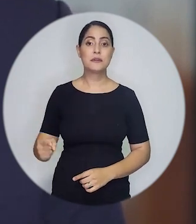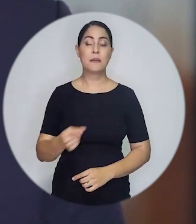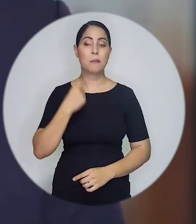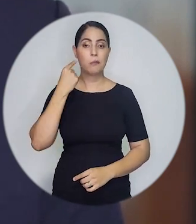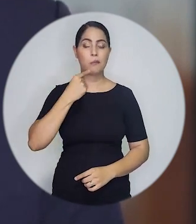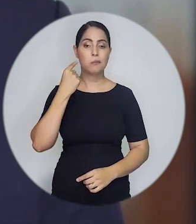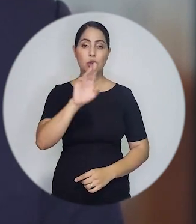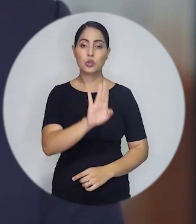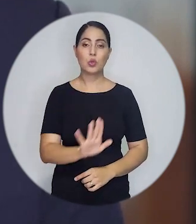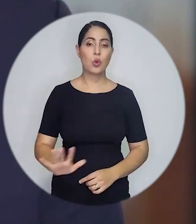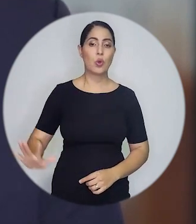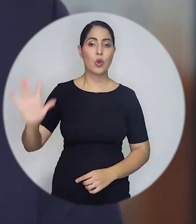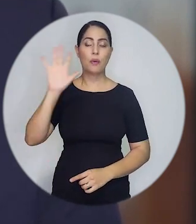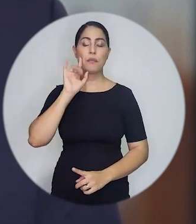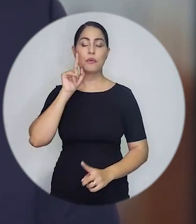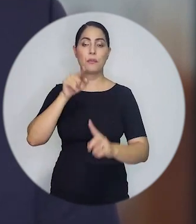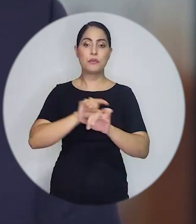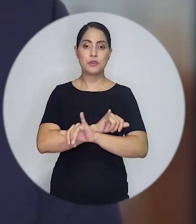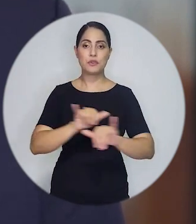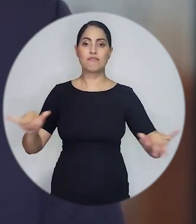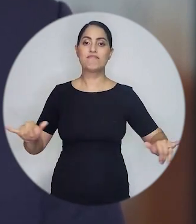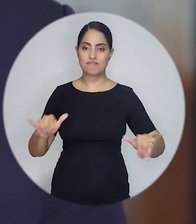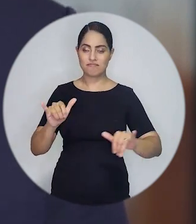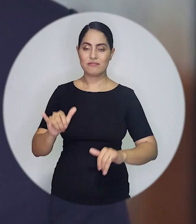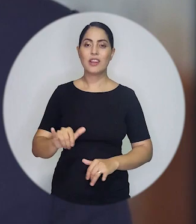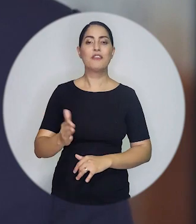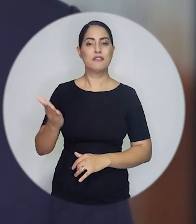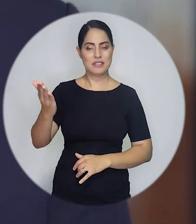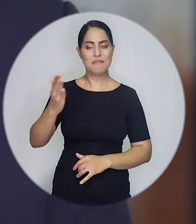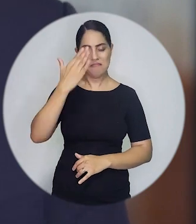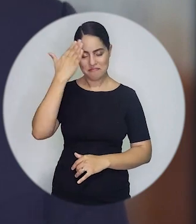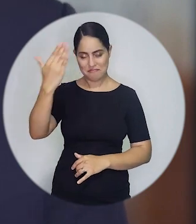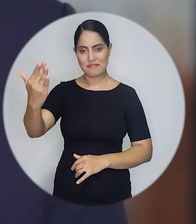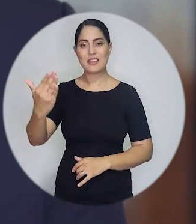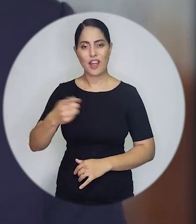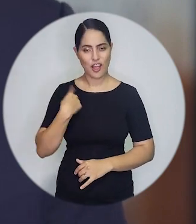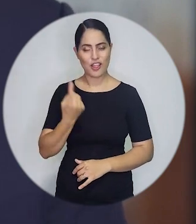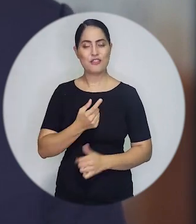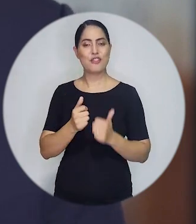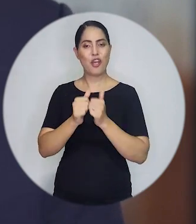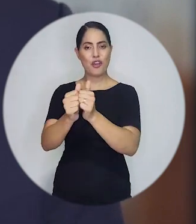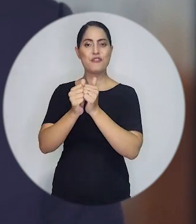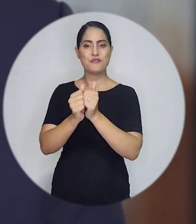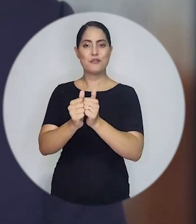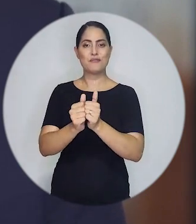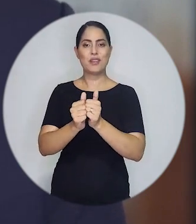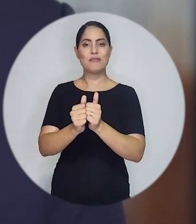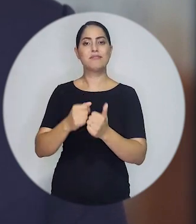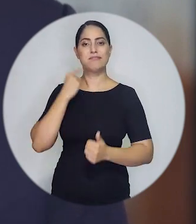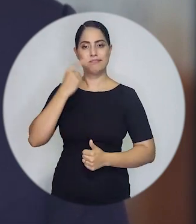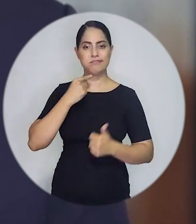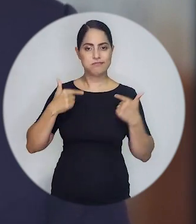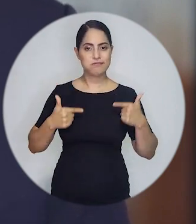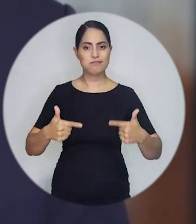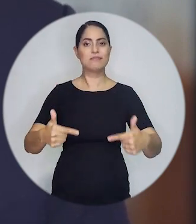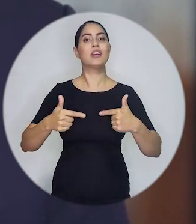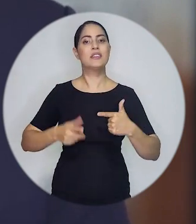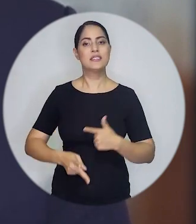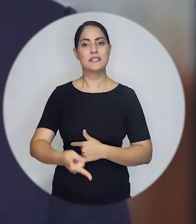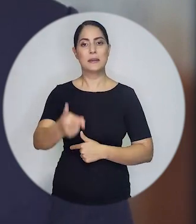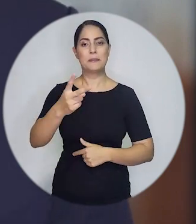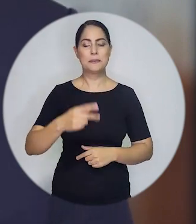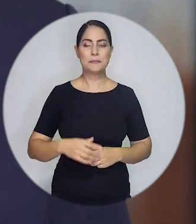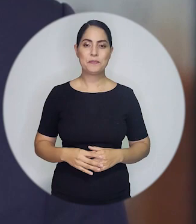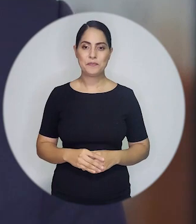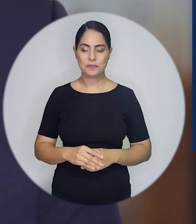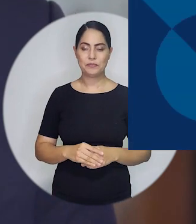de 1.300.000 advogados e advogadas com algo em comum a te dizer. Muito obrigado, Choy. Seguimos juntos para que a